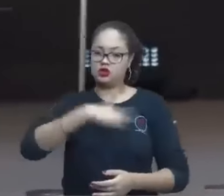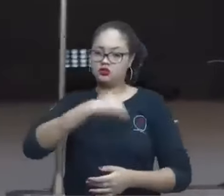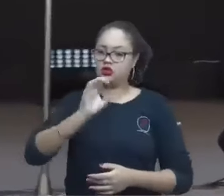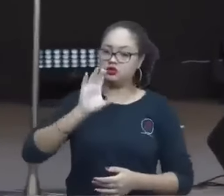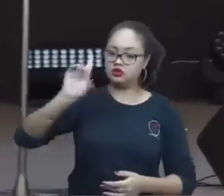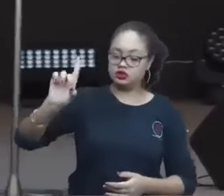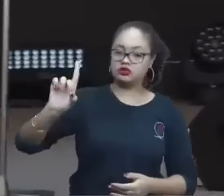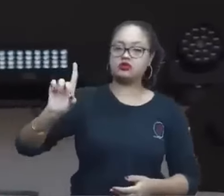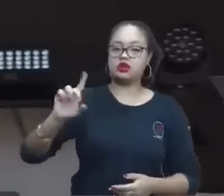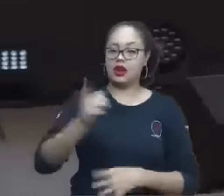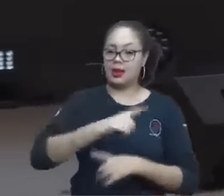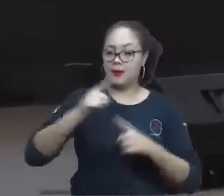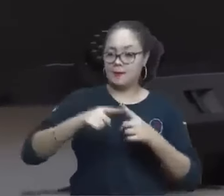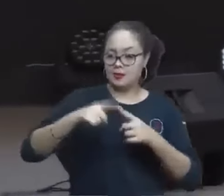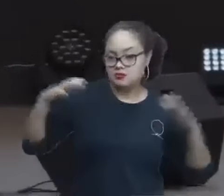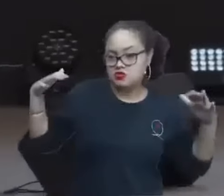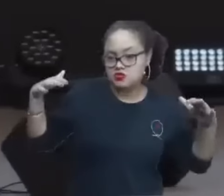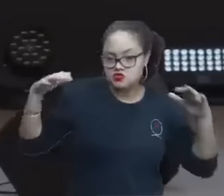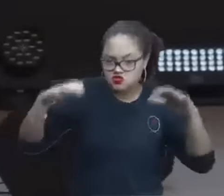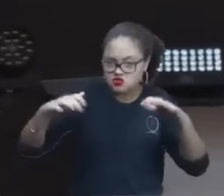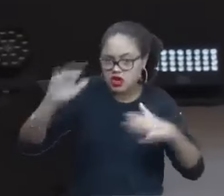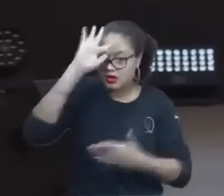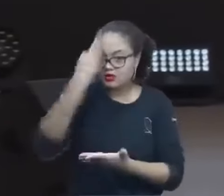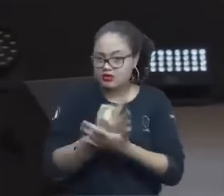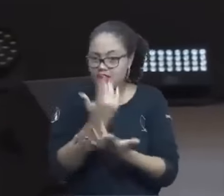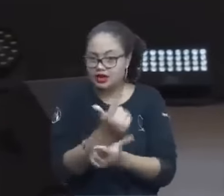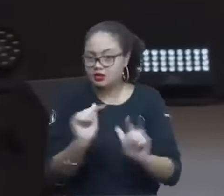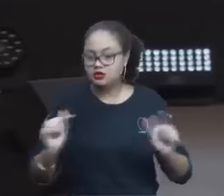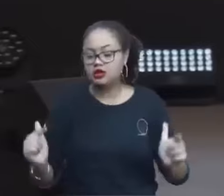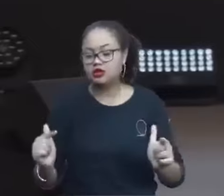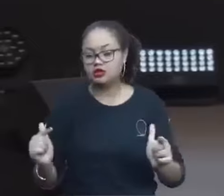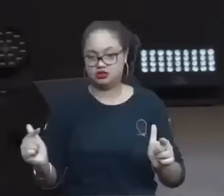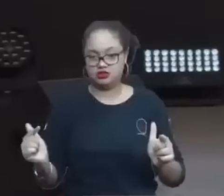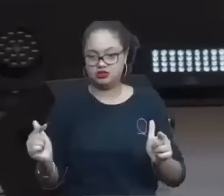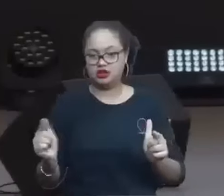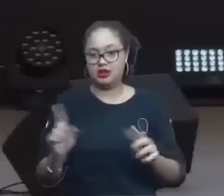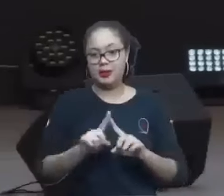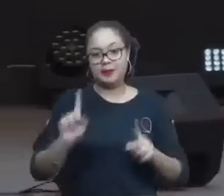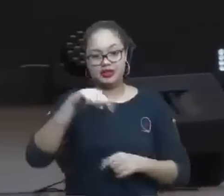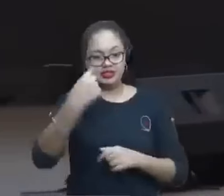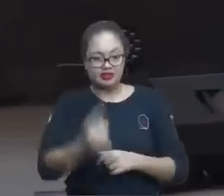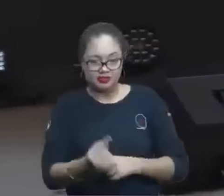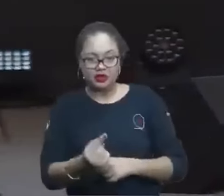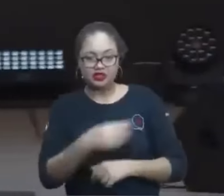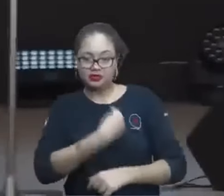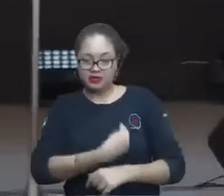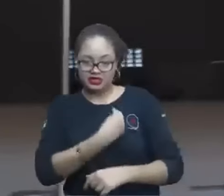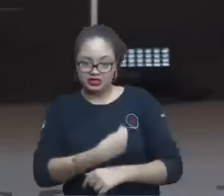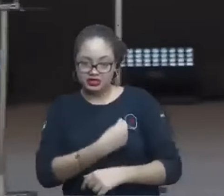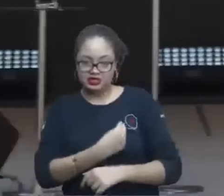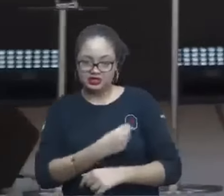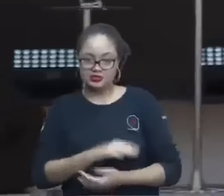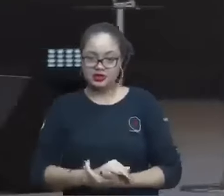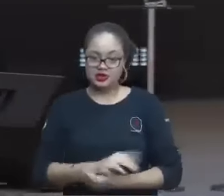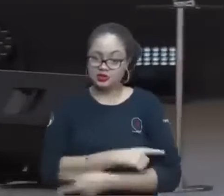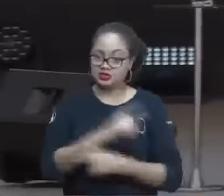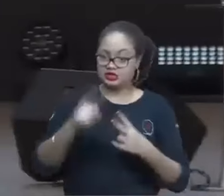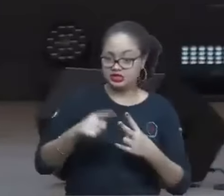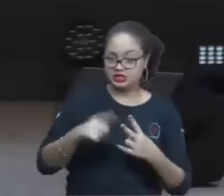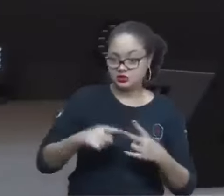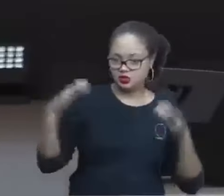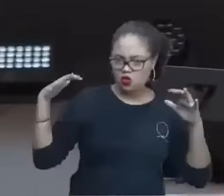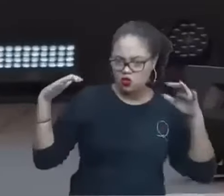de Deus na primeira tempestade não tem fé nenhuma mas depois que eles passam por ela quando chega na